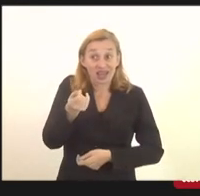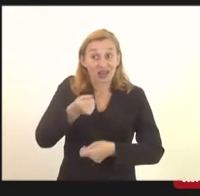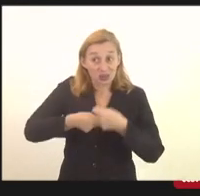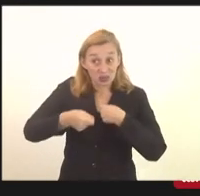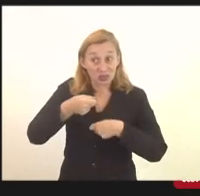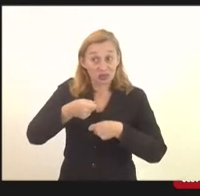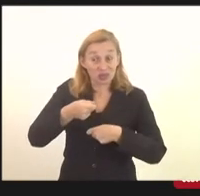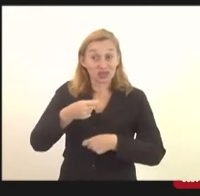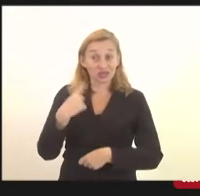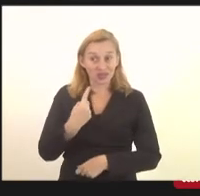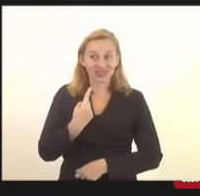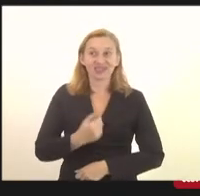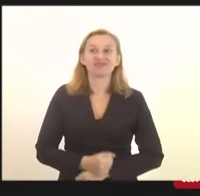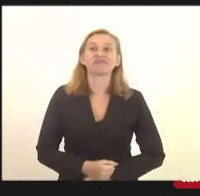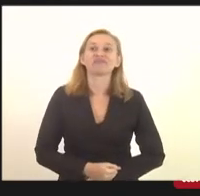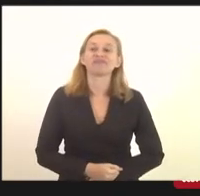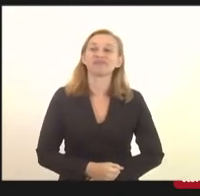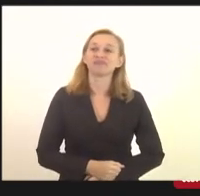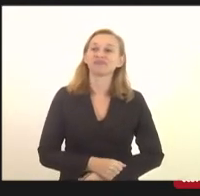favor.